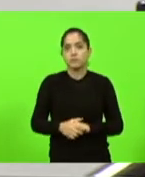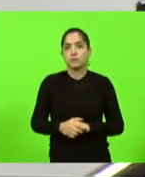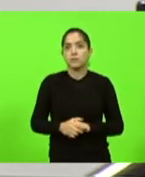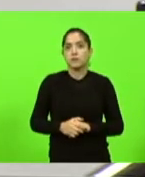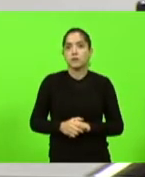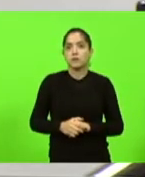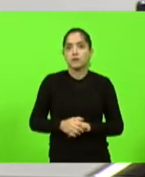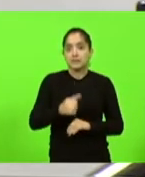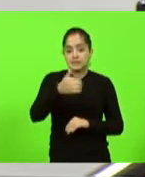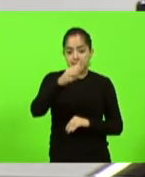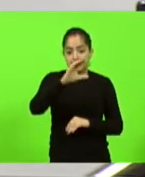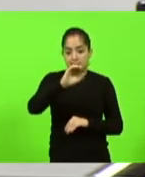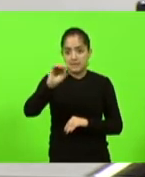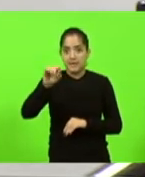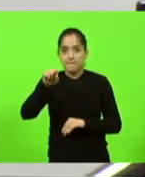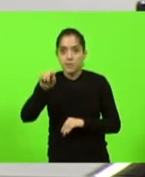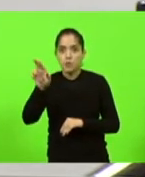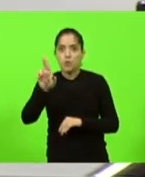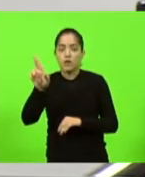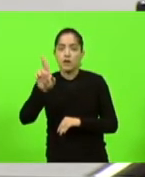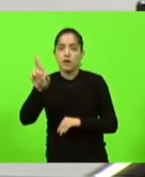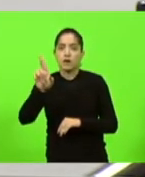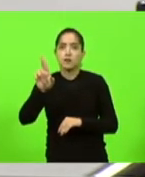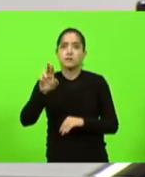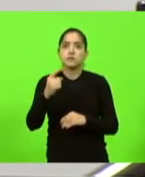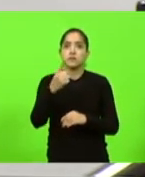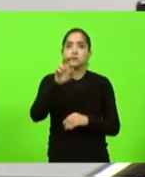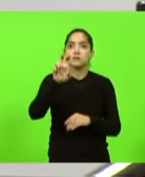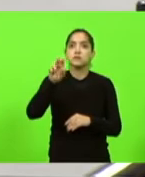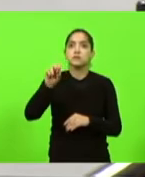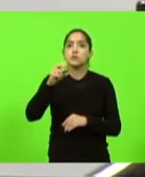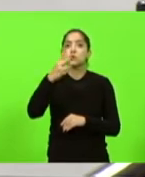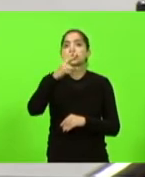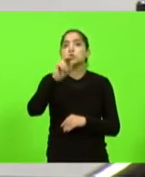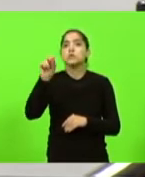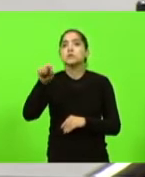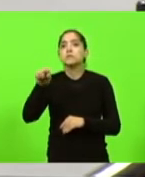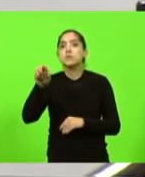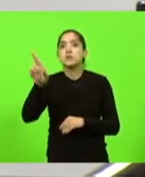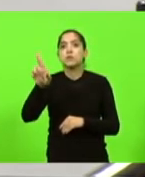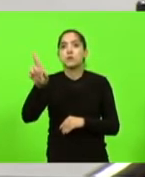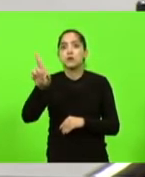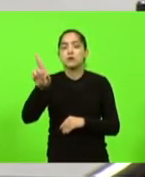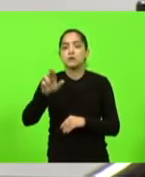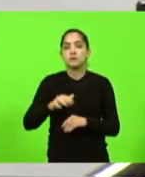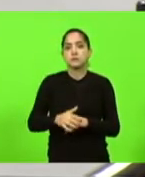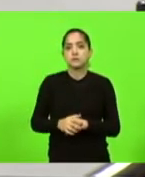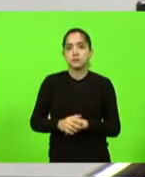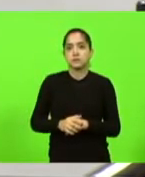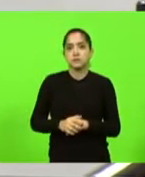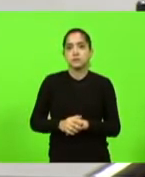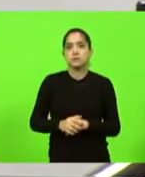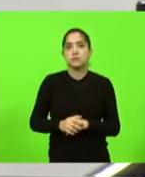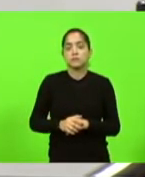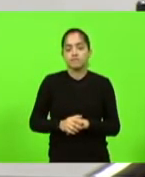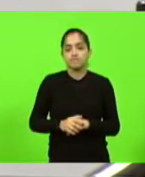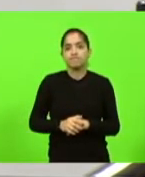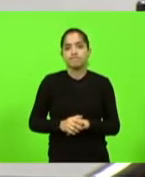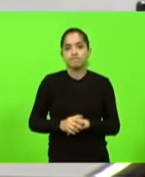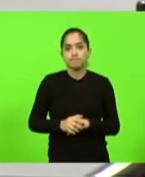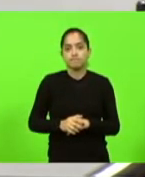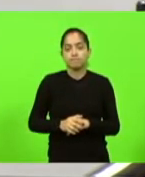100 mil reais, 150 mil reais, 200 mil reais para a Flor do Sertão, faz uma diferença